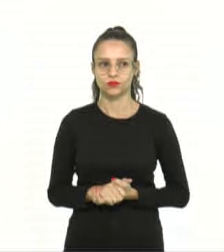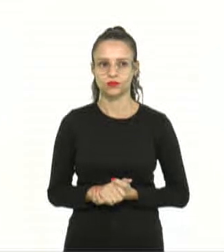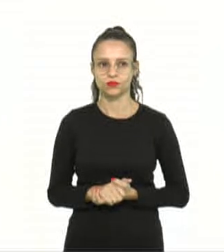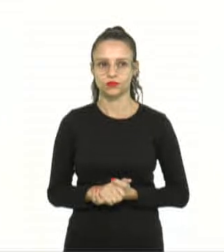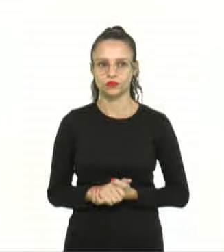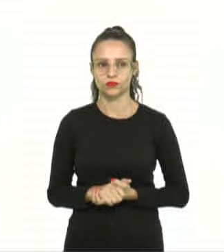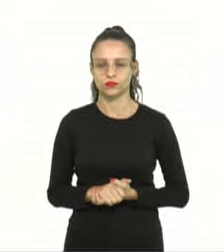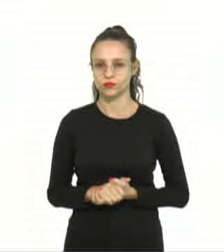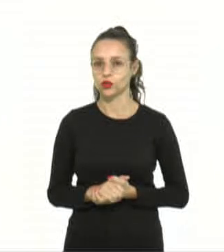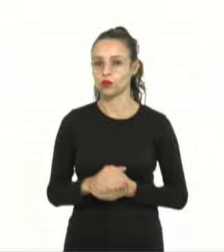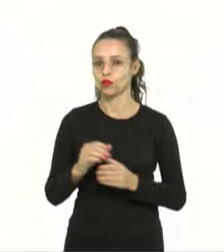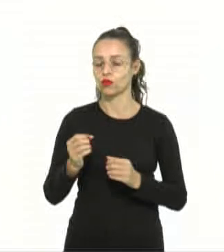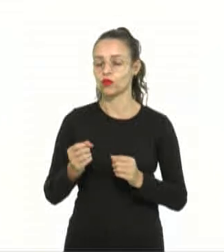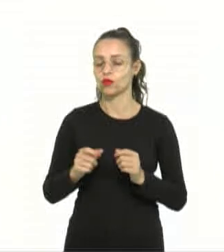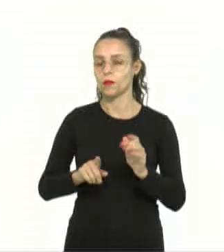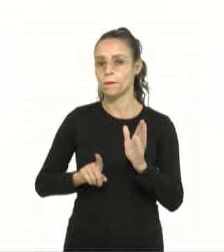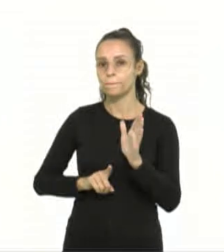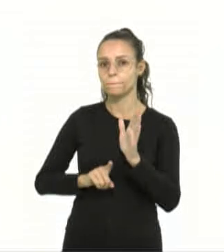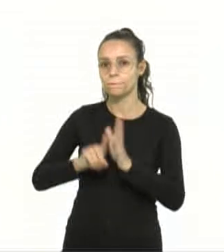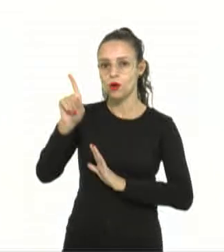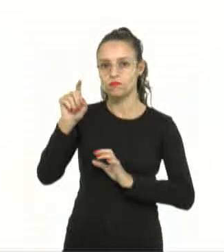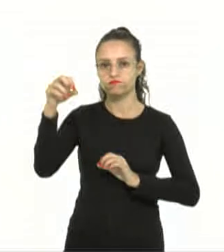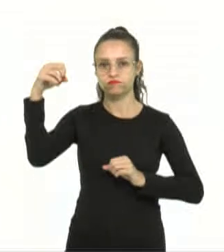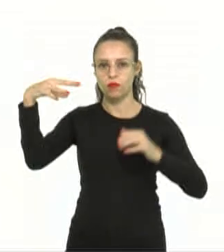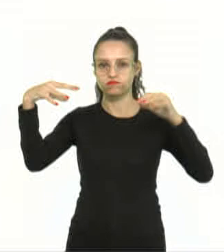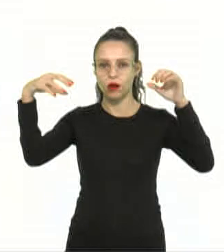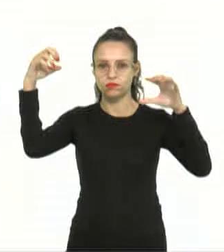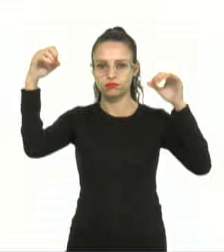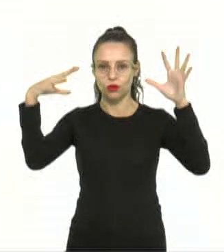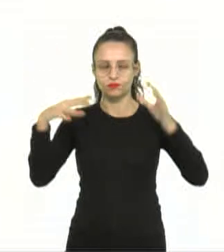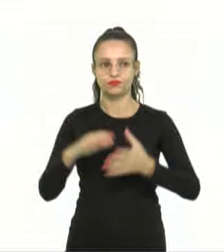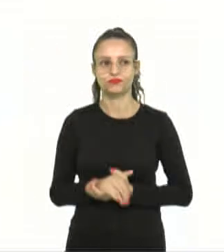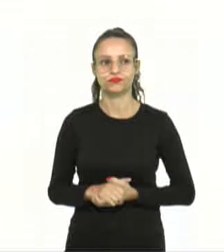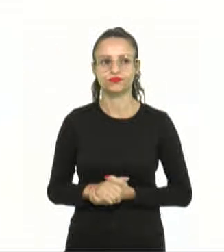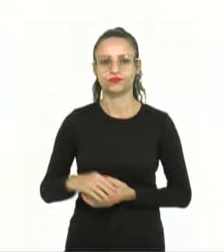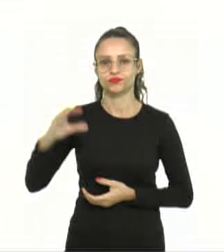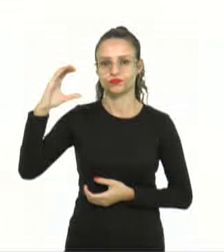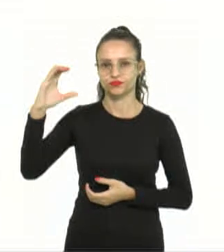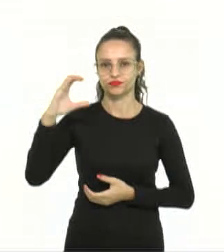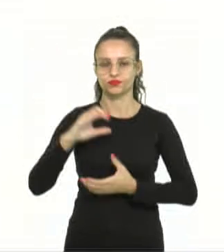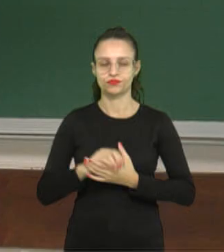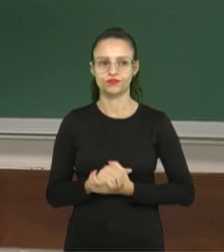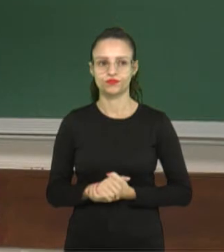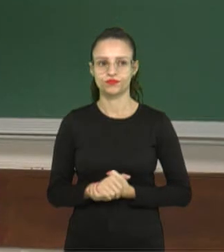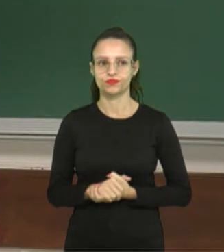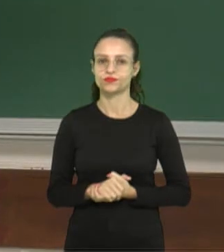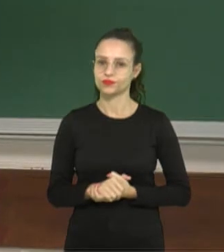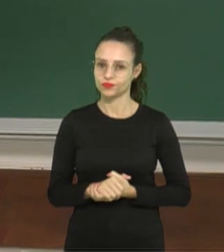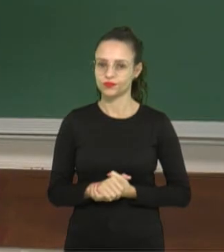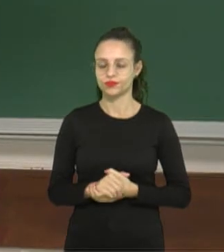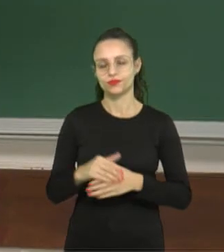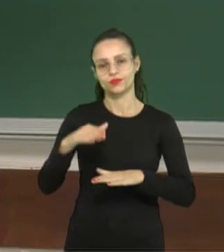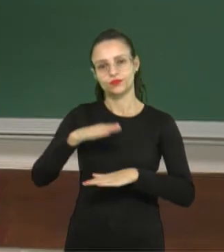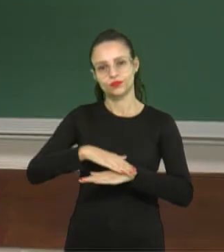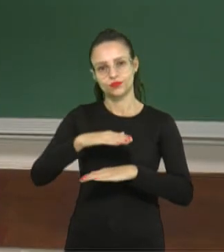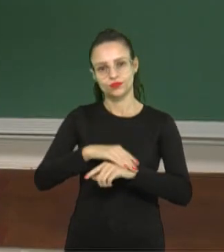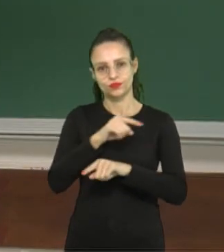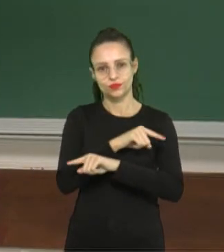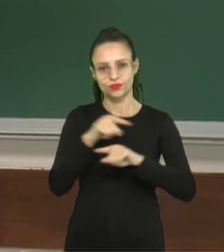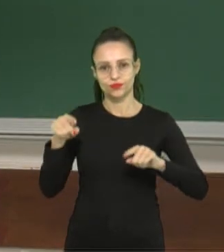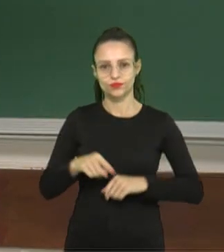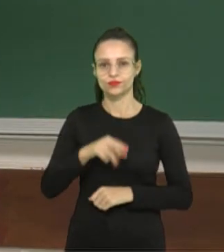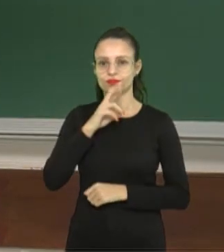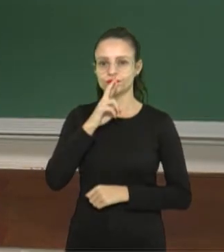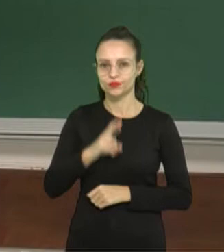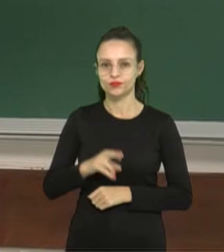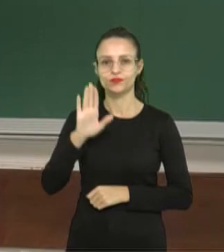com fogos. E fallera mayor es la reina de la fiesta. Então, você pode aí realizar essa